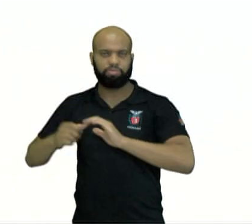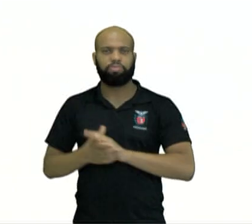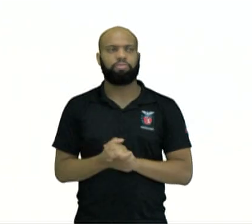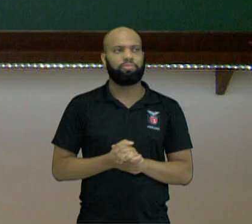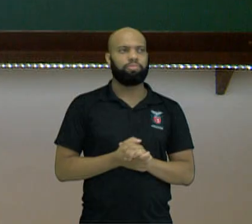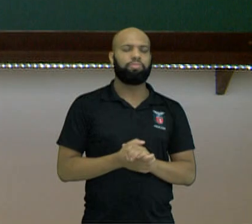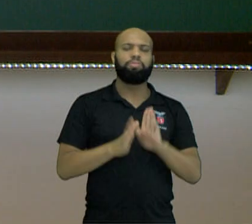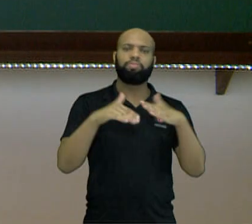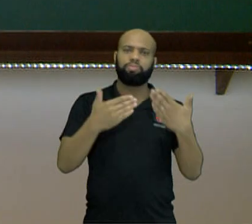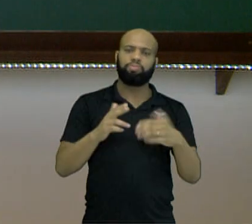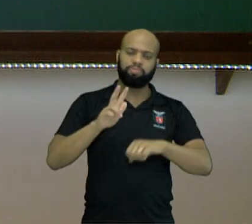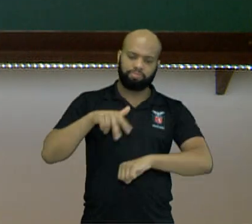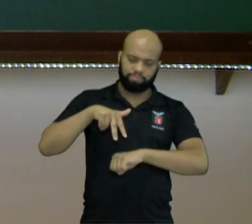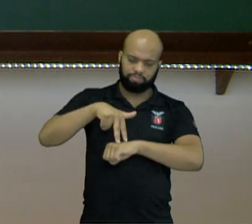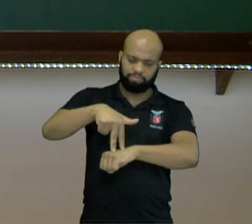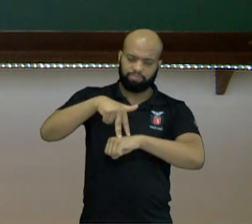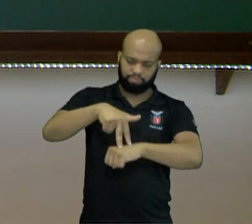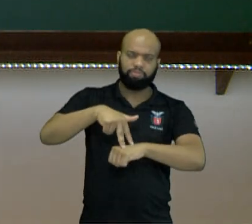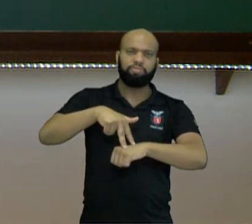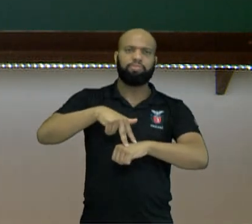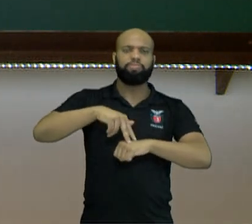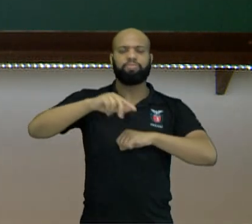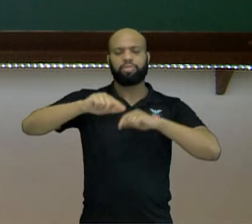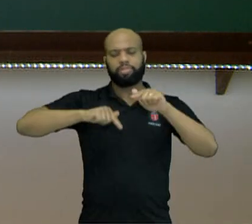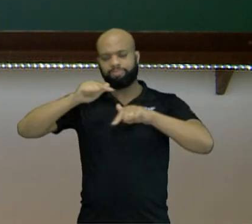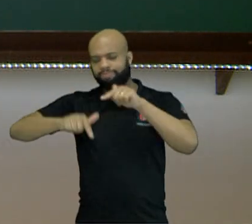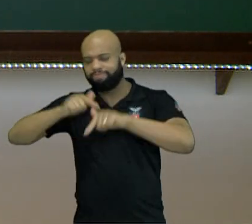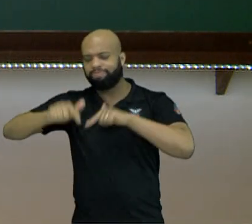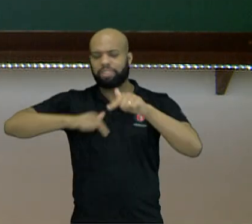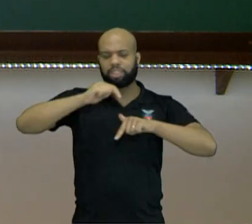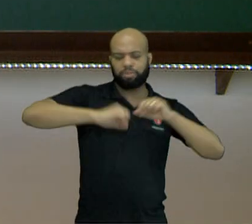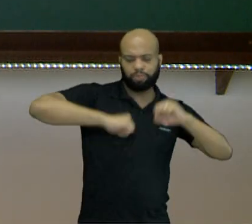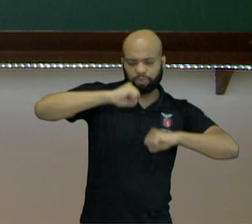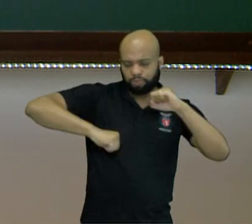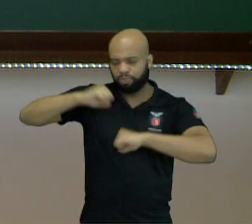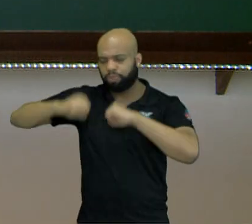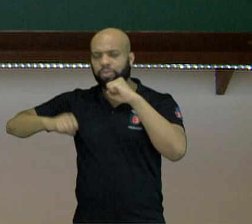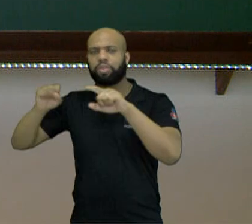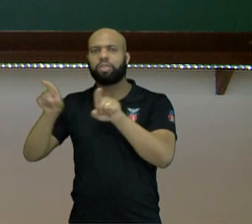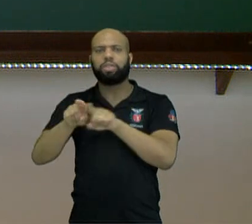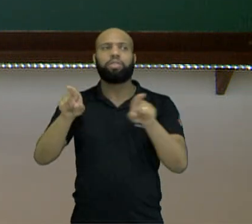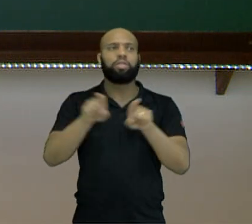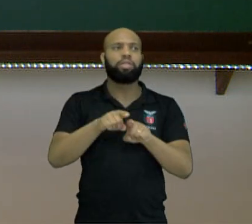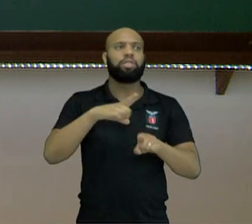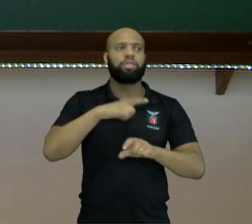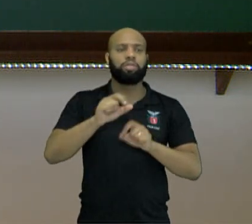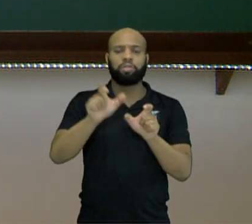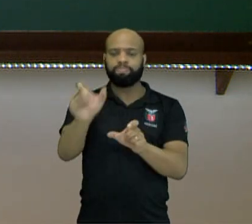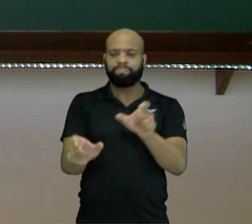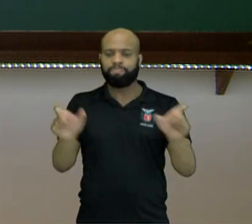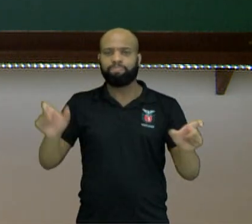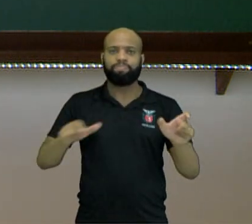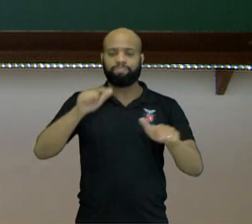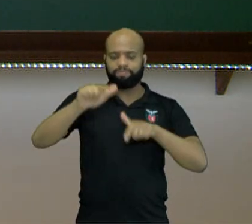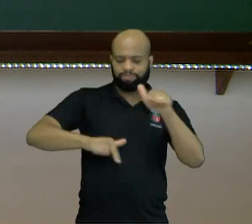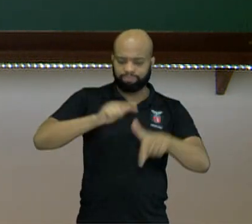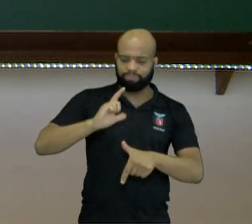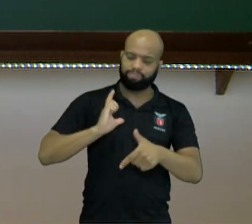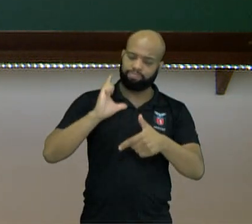A consolidação do trabalho fabril, a consolidação da massificação desse trabalho